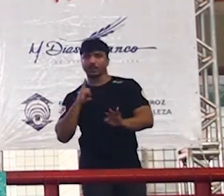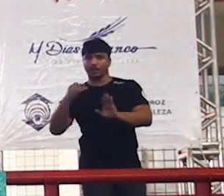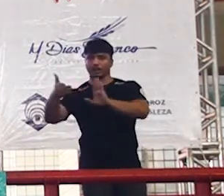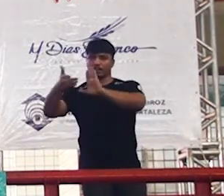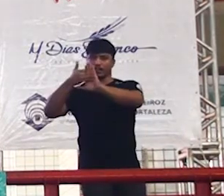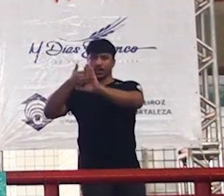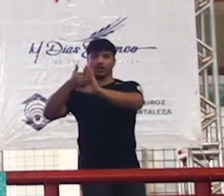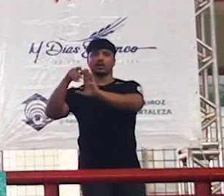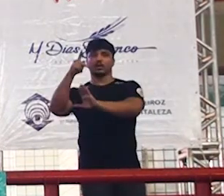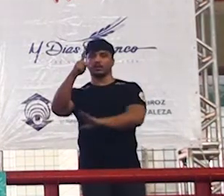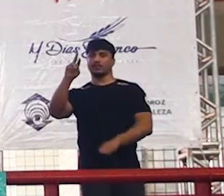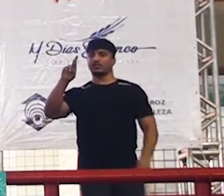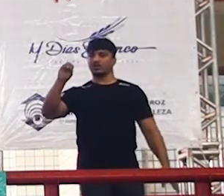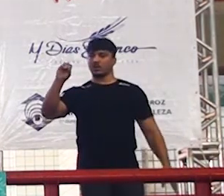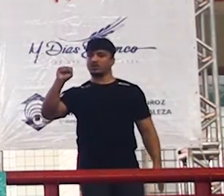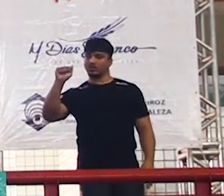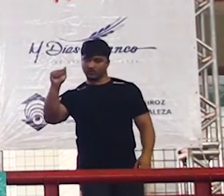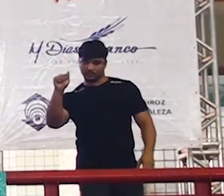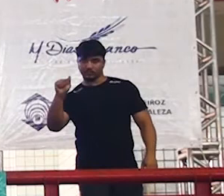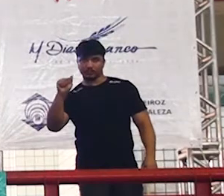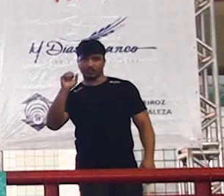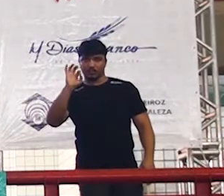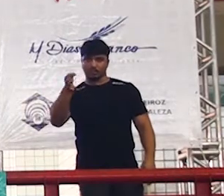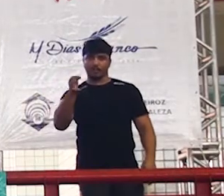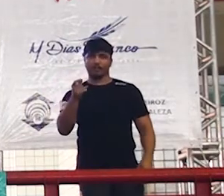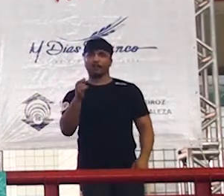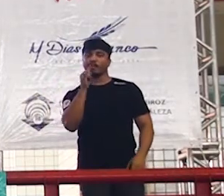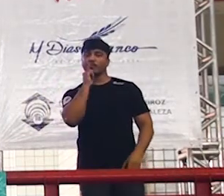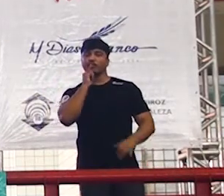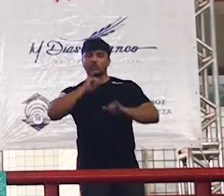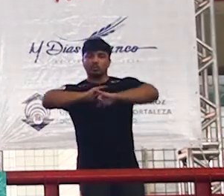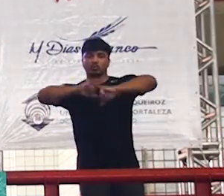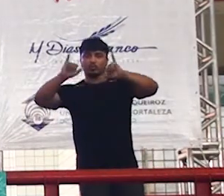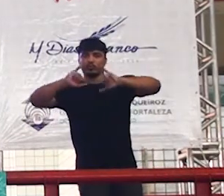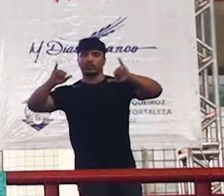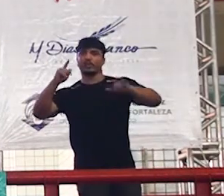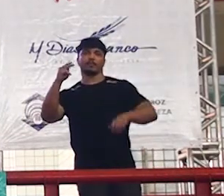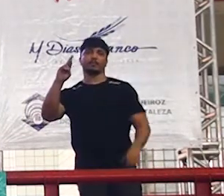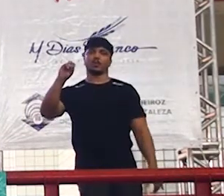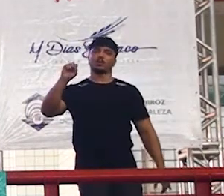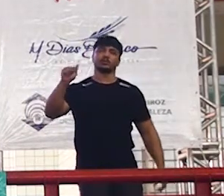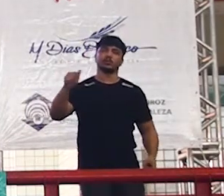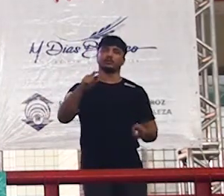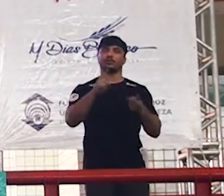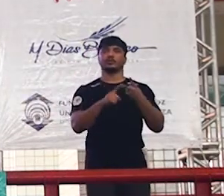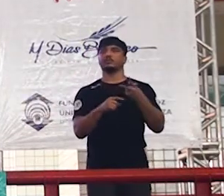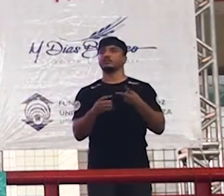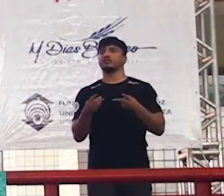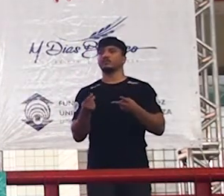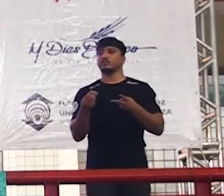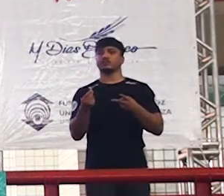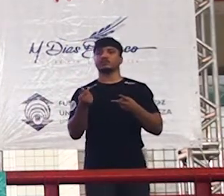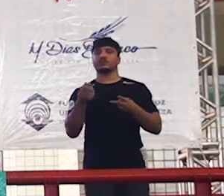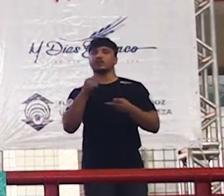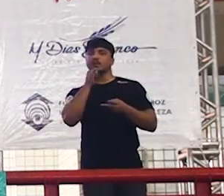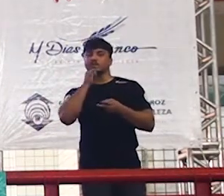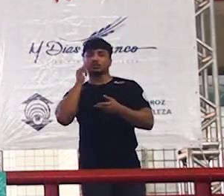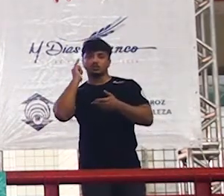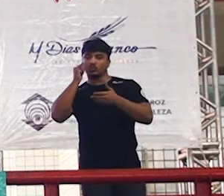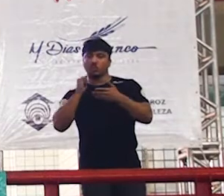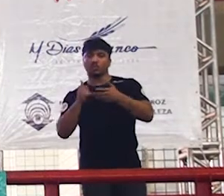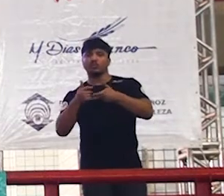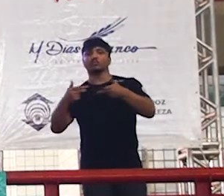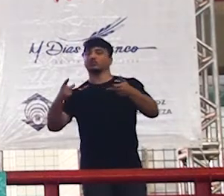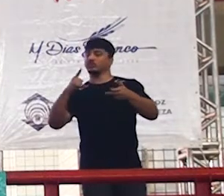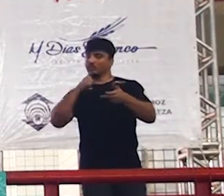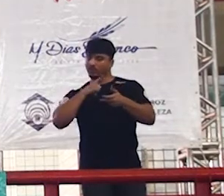parágrafo, é um texto em prosa. Então uma notícia é escrita em prosa, um manual de instruções é escrito